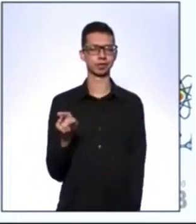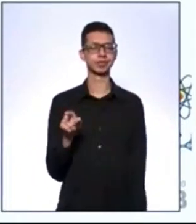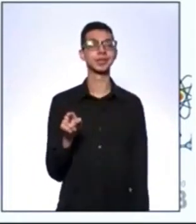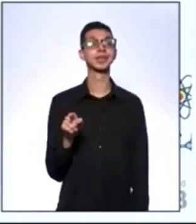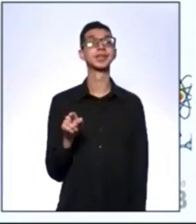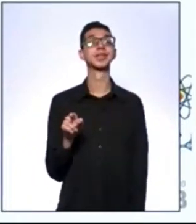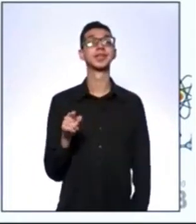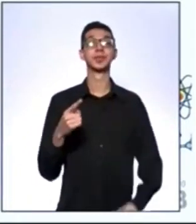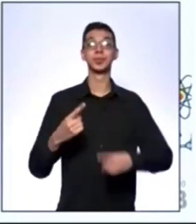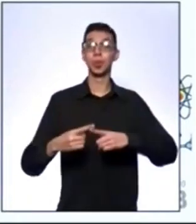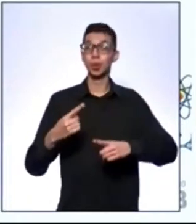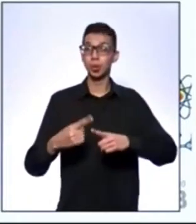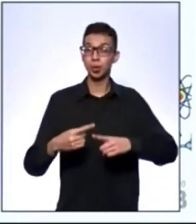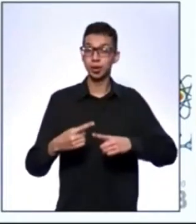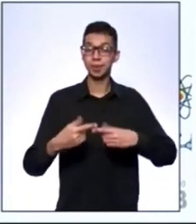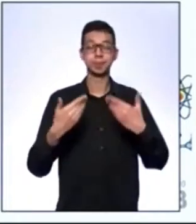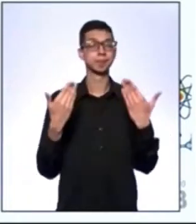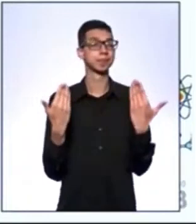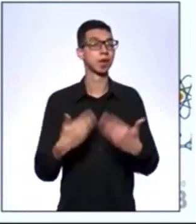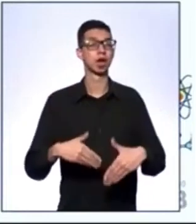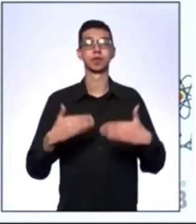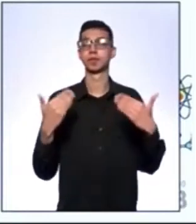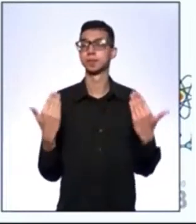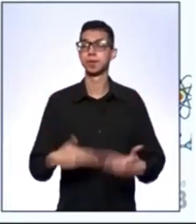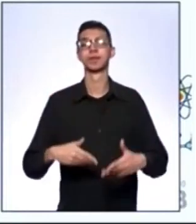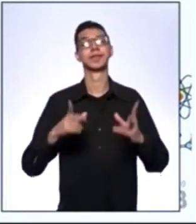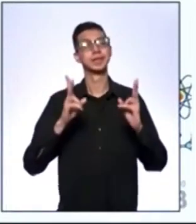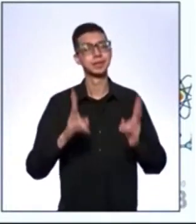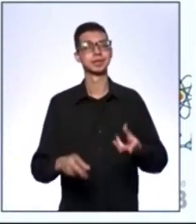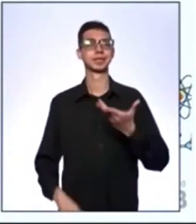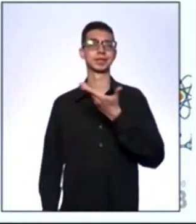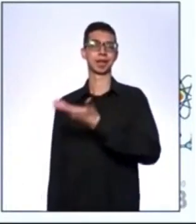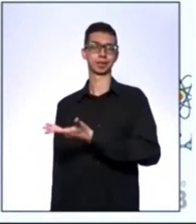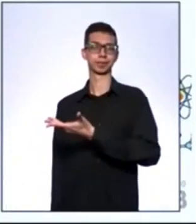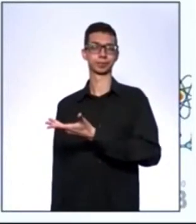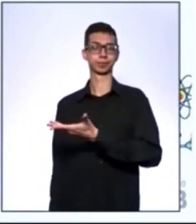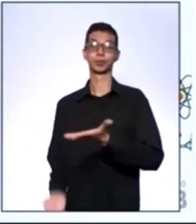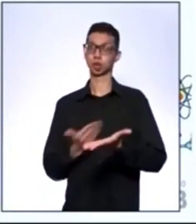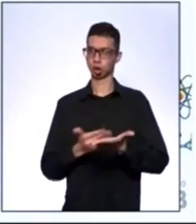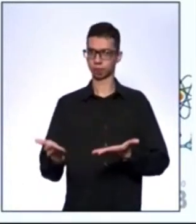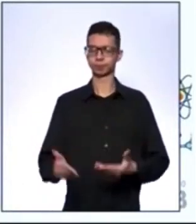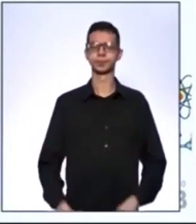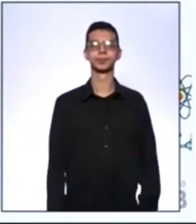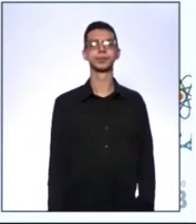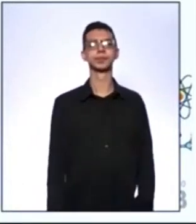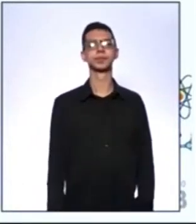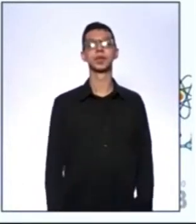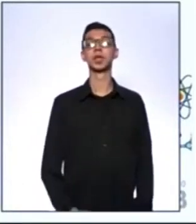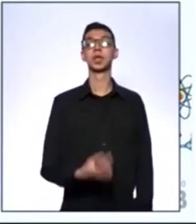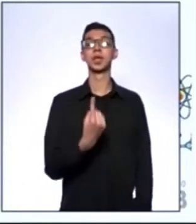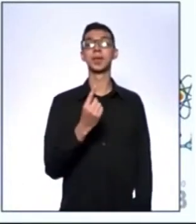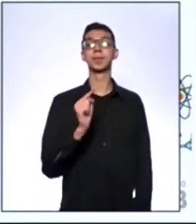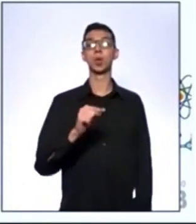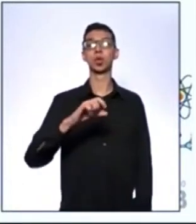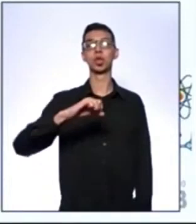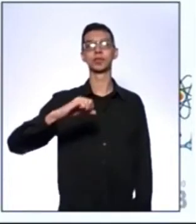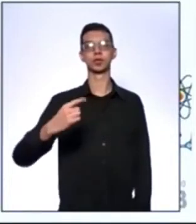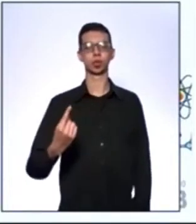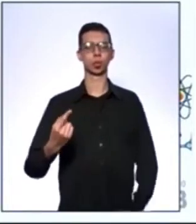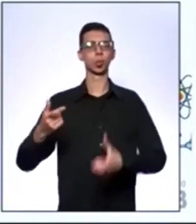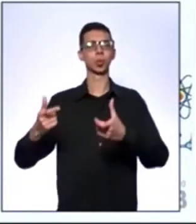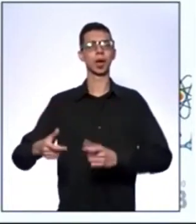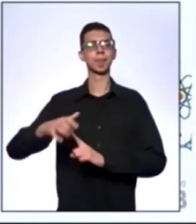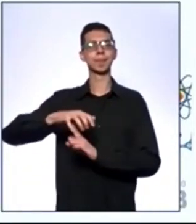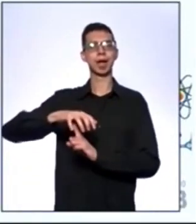tem aparecido em muitas provas. Muitas provas. Vamos lá. 1991, a Unesco reconheceu o Parque Nacional da Serra